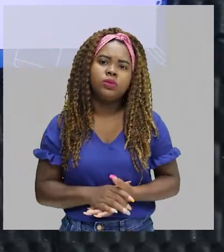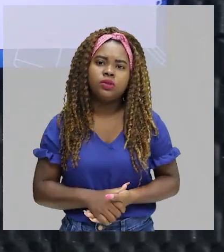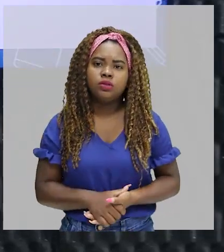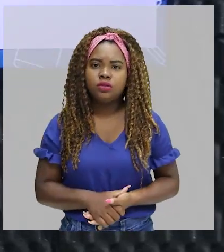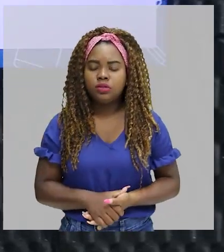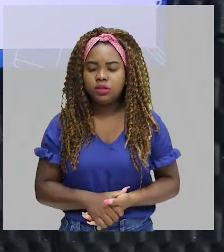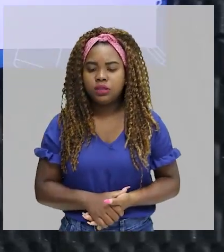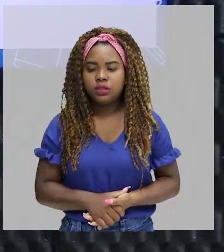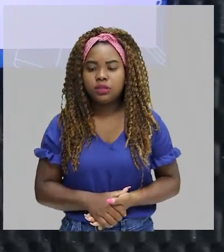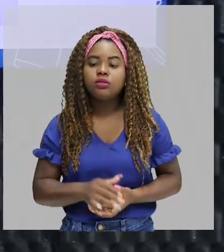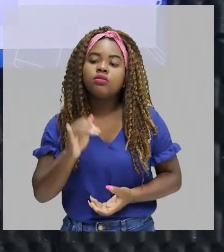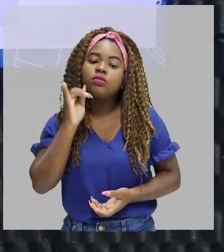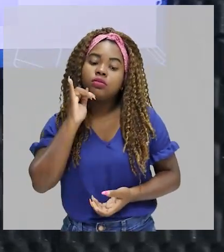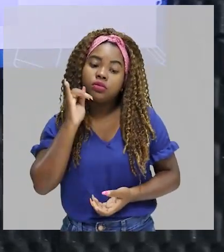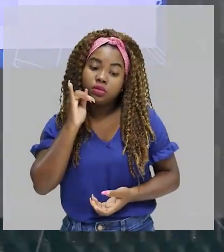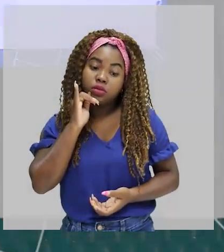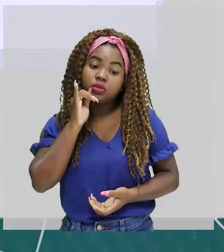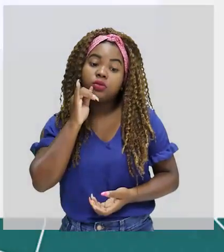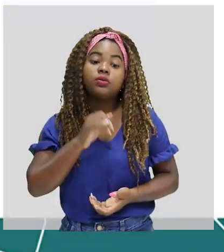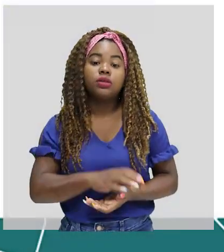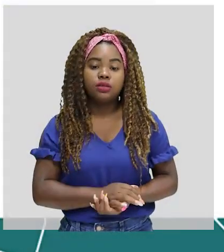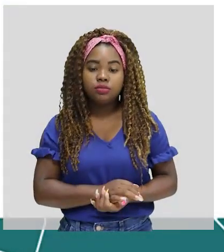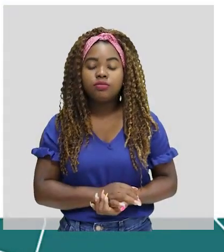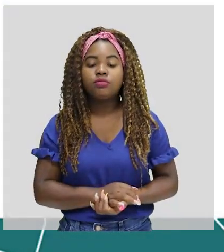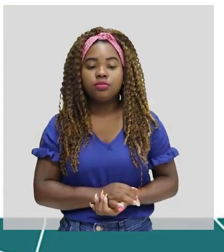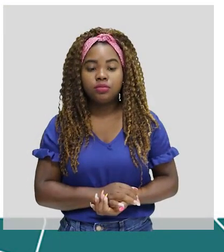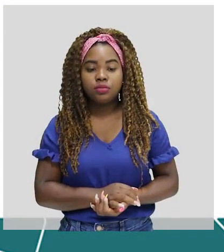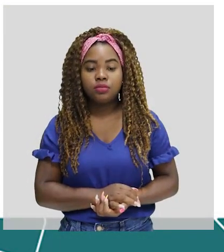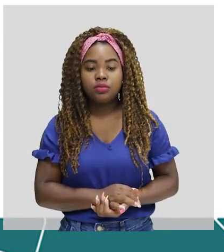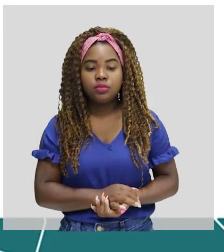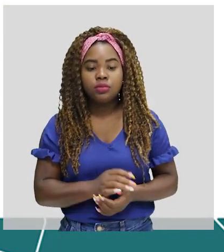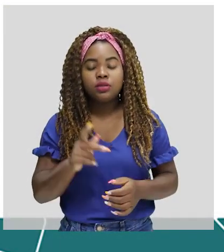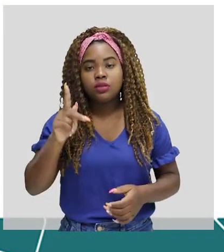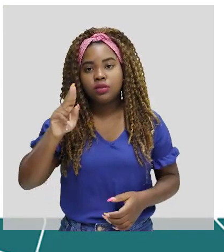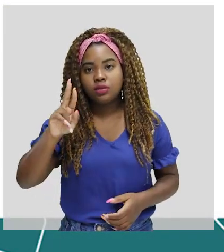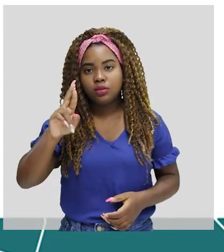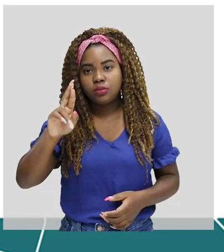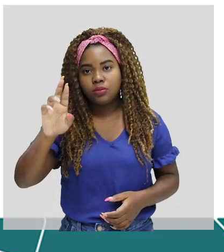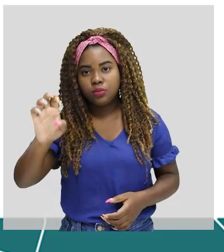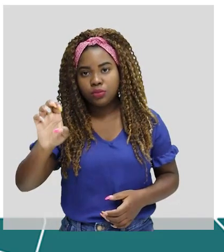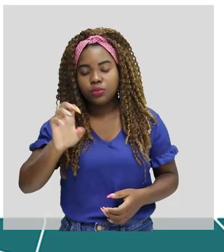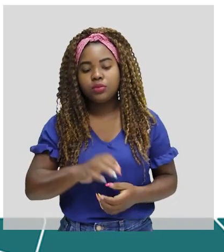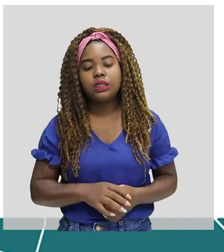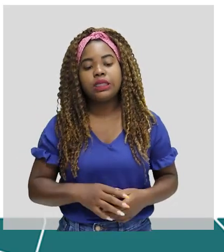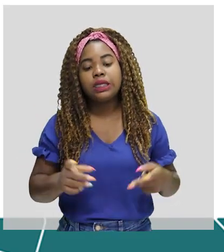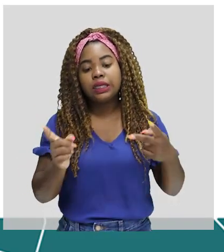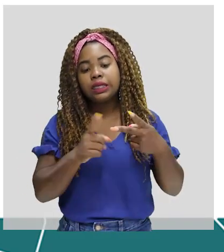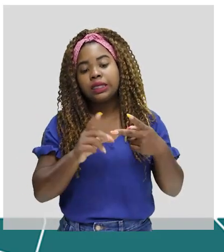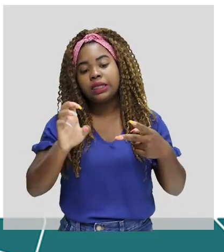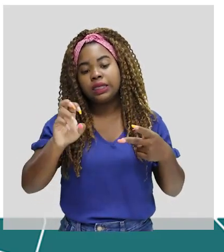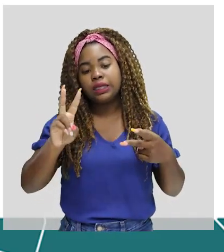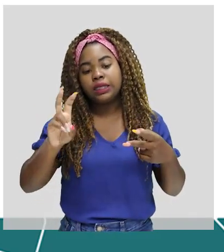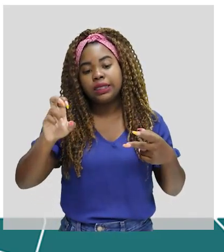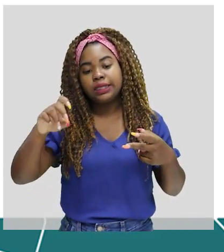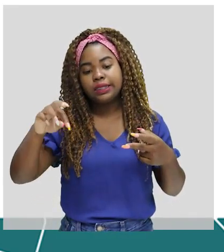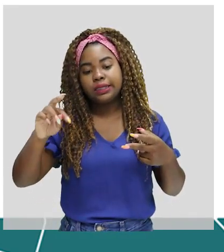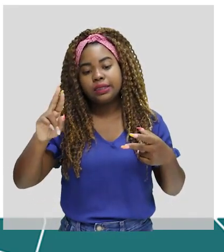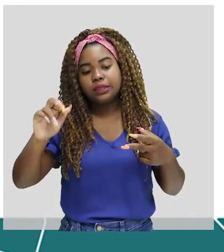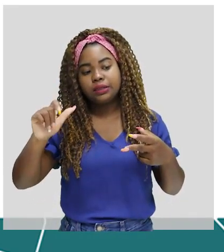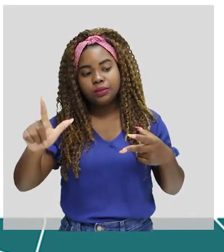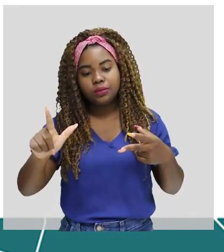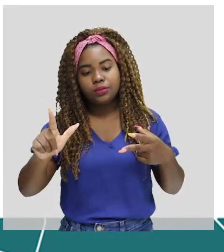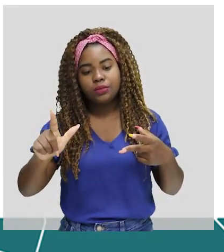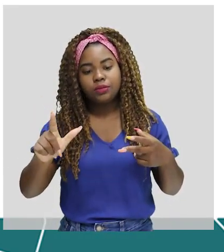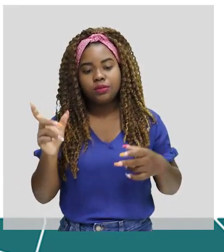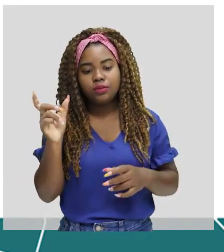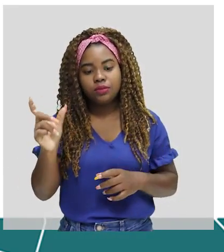são exemplos de falsos cognatos puros. Já no caso dos falsos cognatos eventuais, são